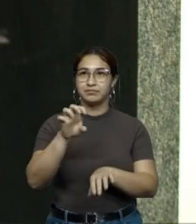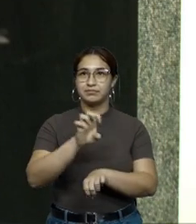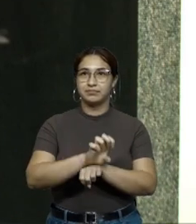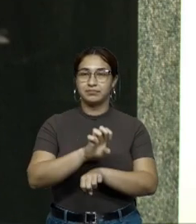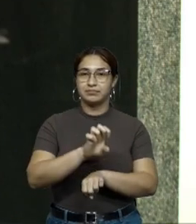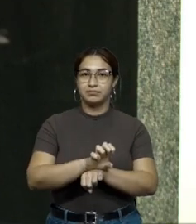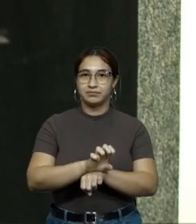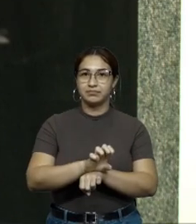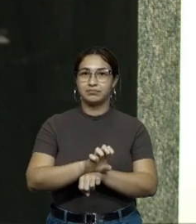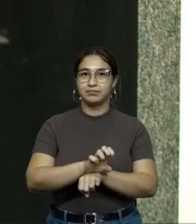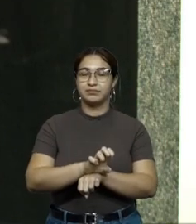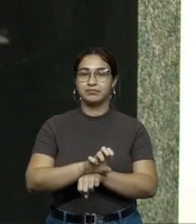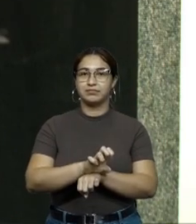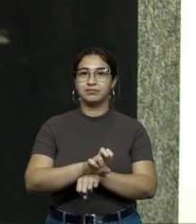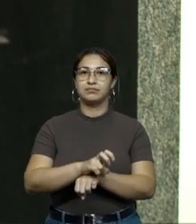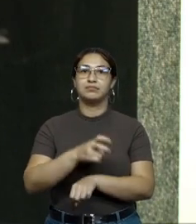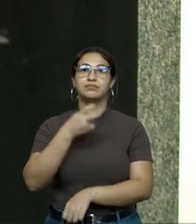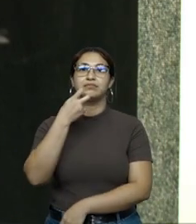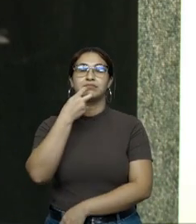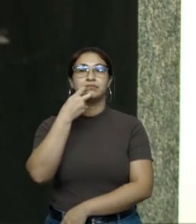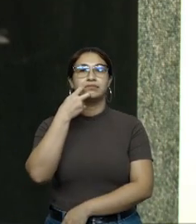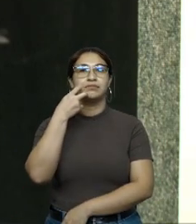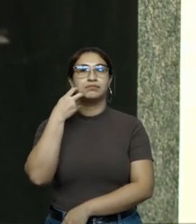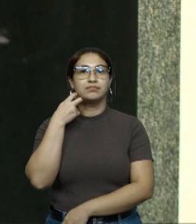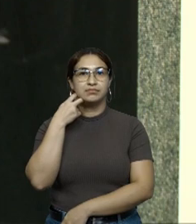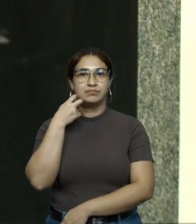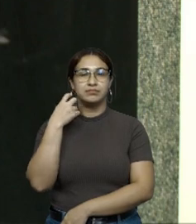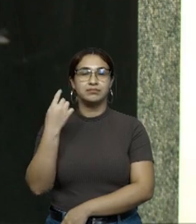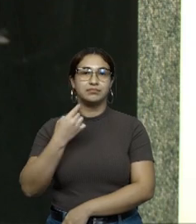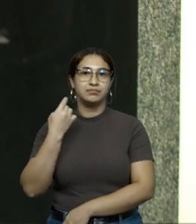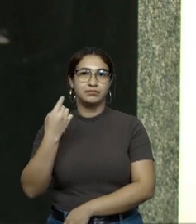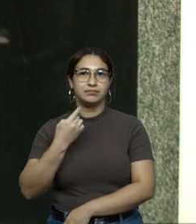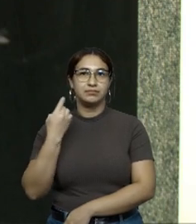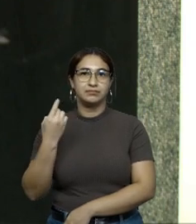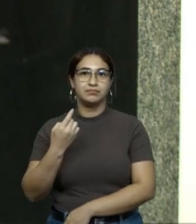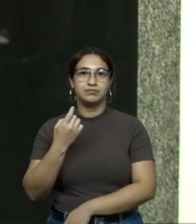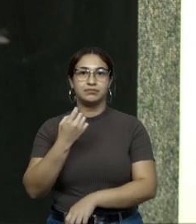Cardoso vampiro que nos acompanha também de maneira virtual